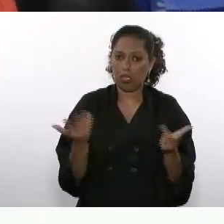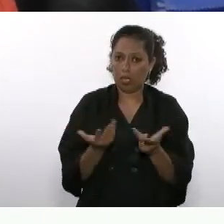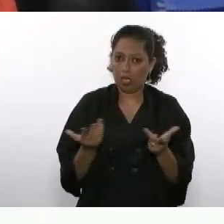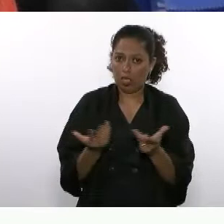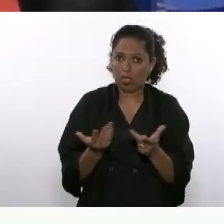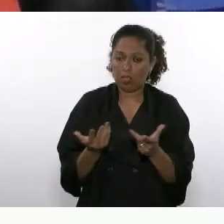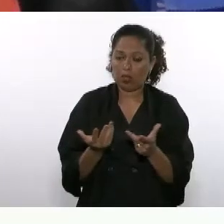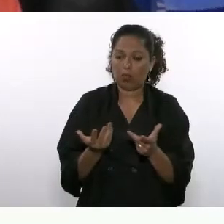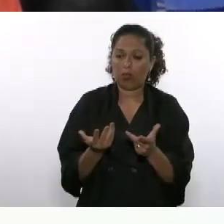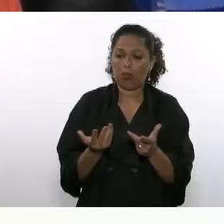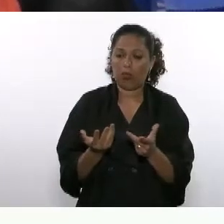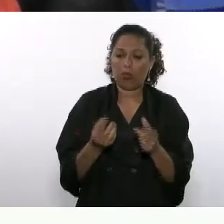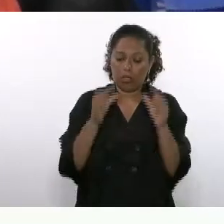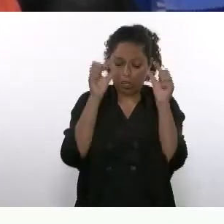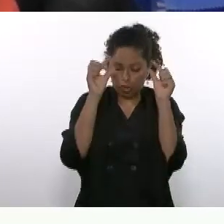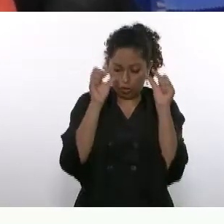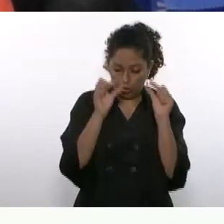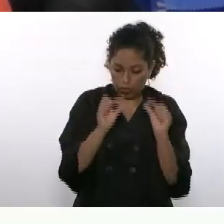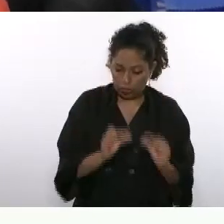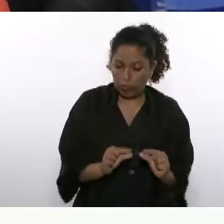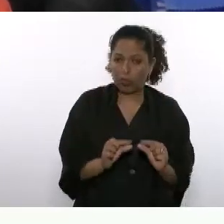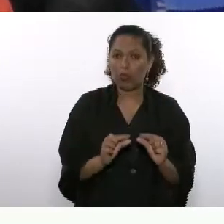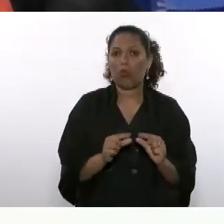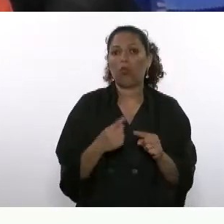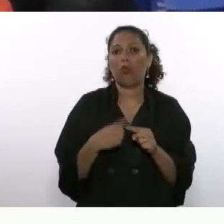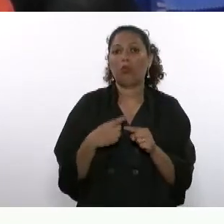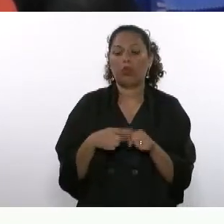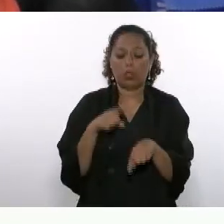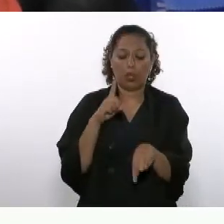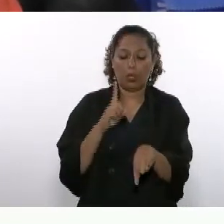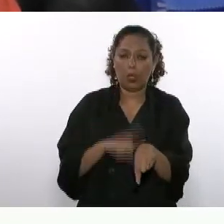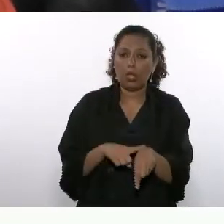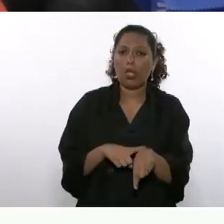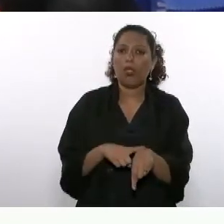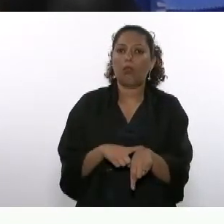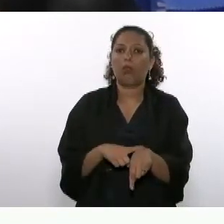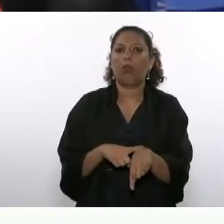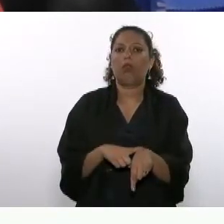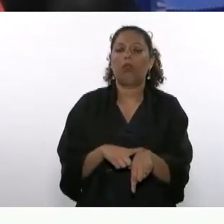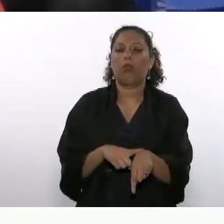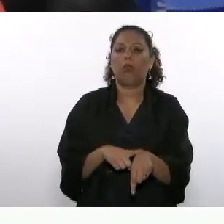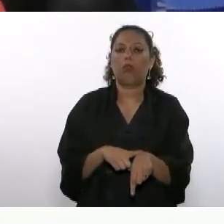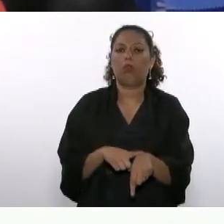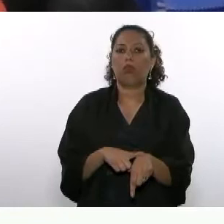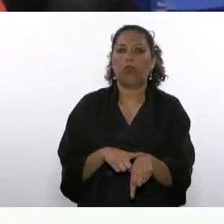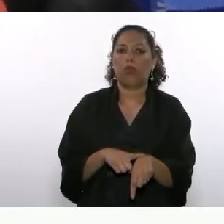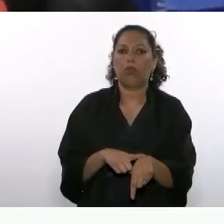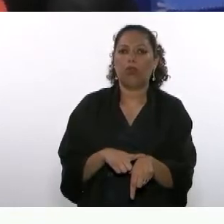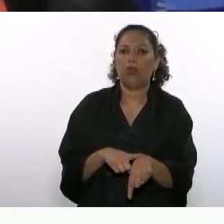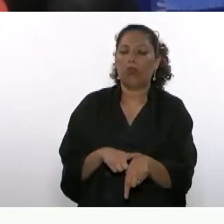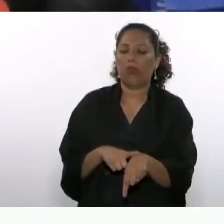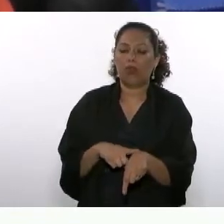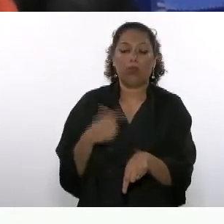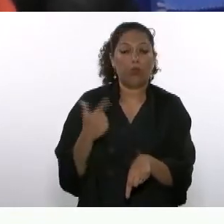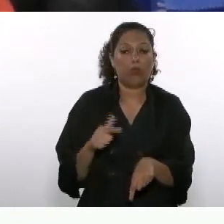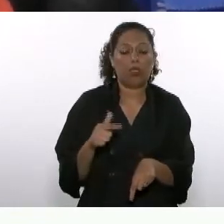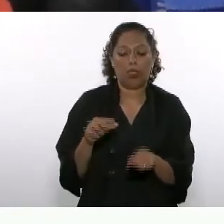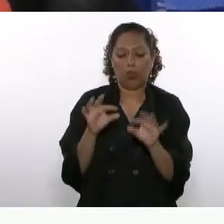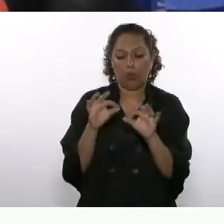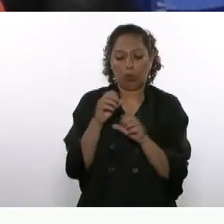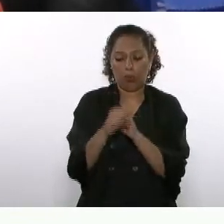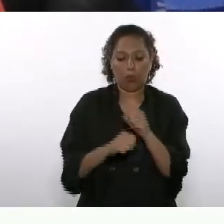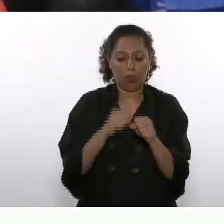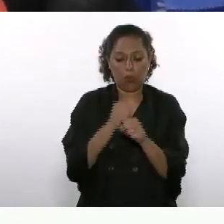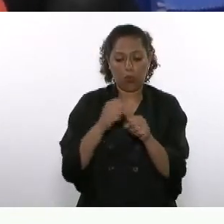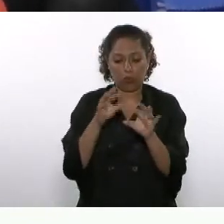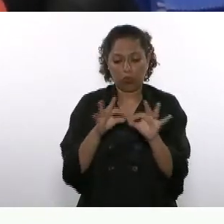sendo absurdamente reduzido em função do próprio tempo. Ele não foi diluído ao longo do ano. Exatamente. Então,